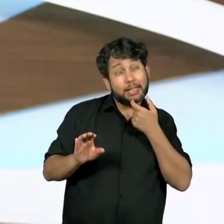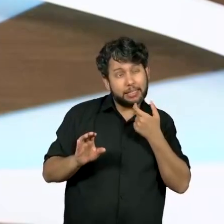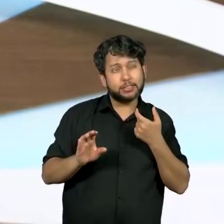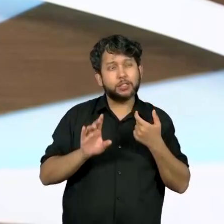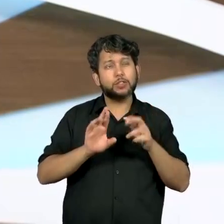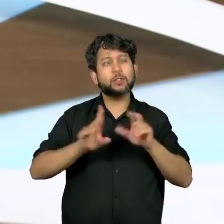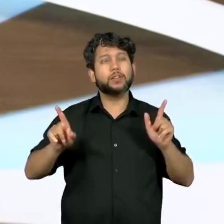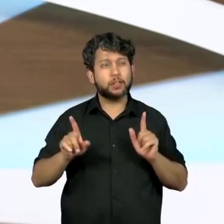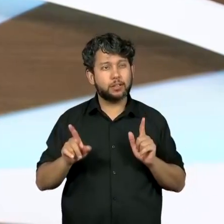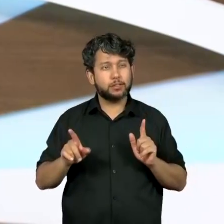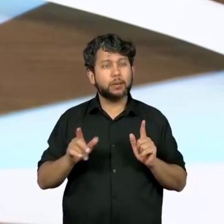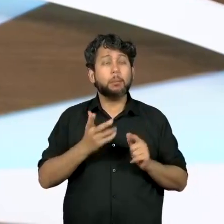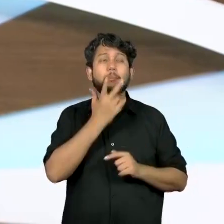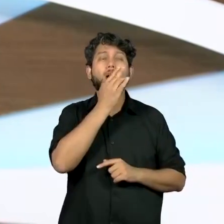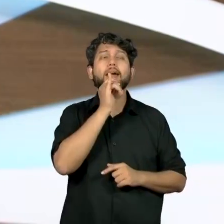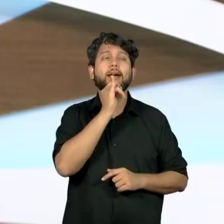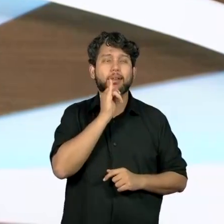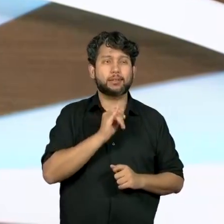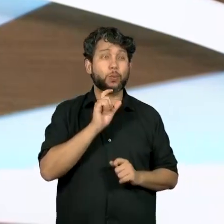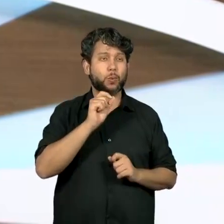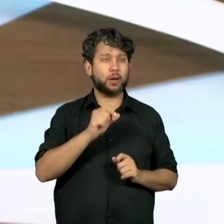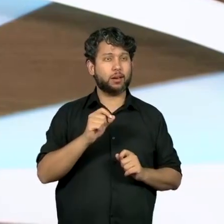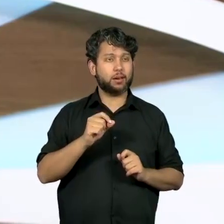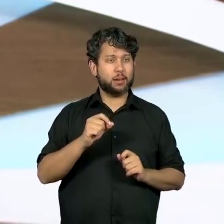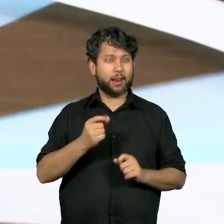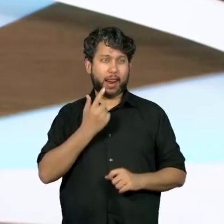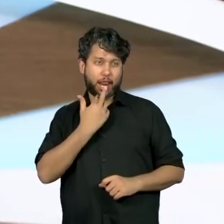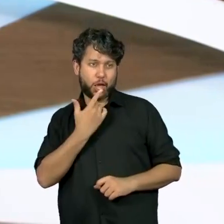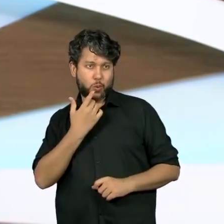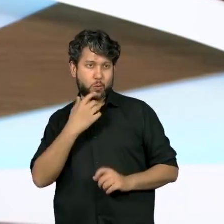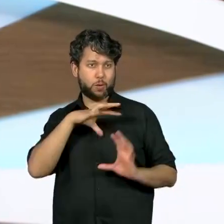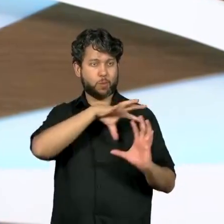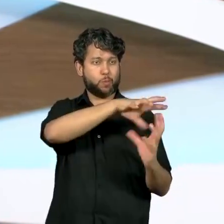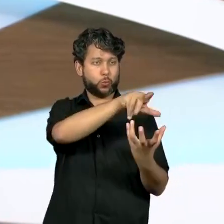trabalha e divide a existência humana entre